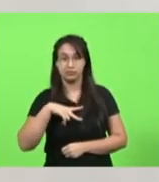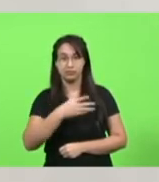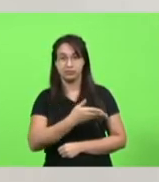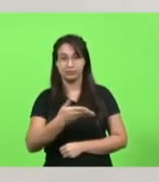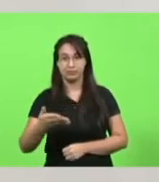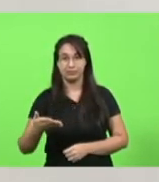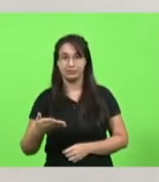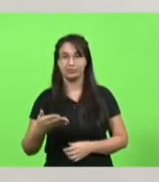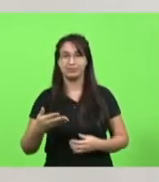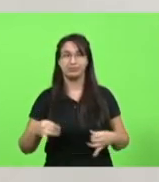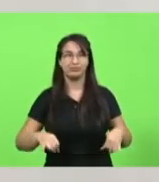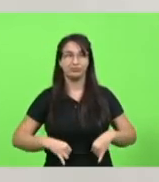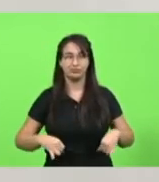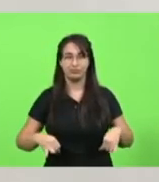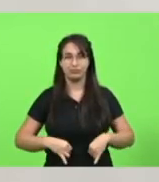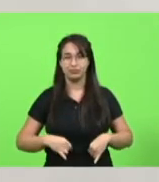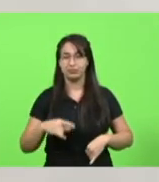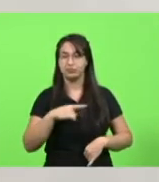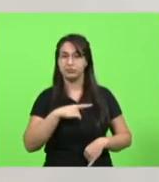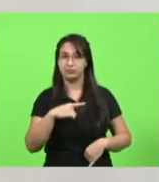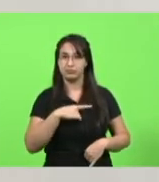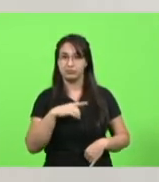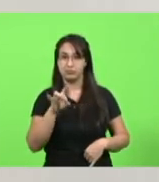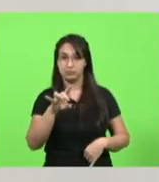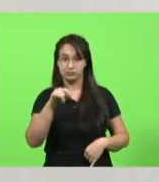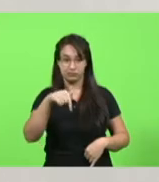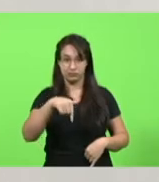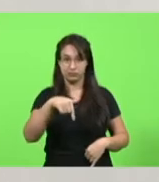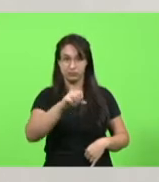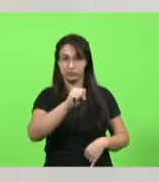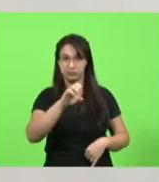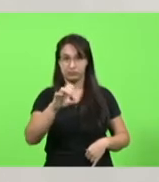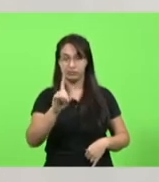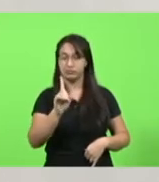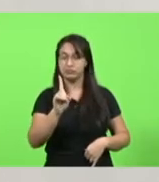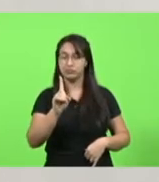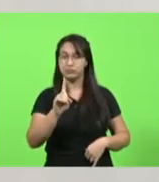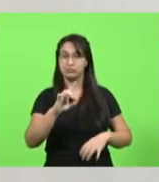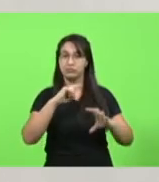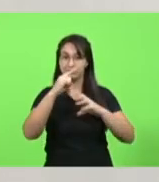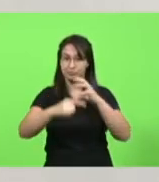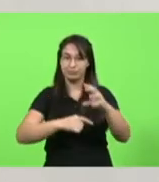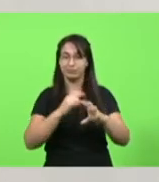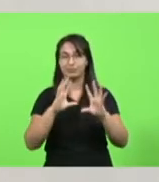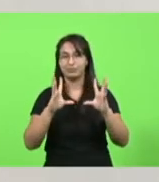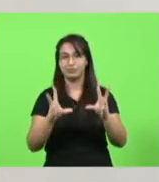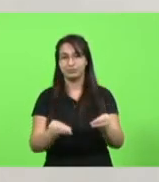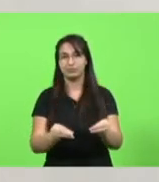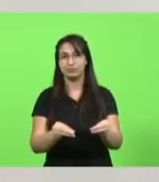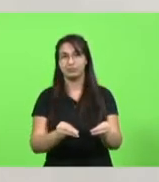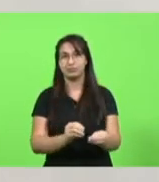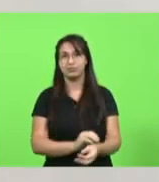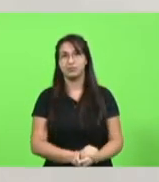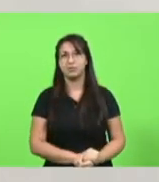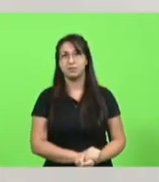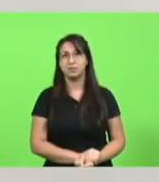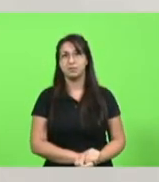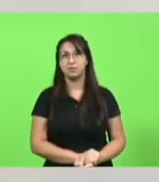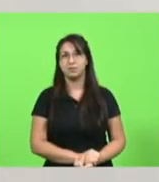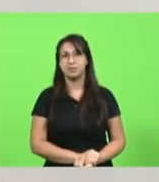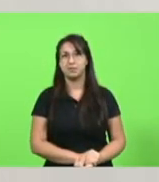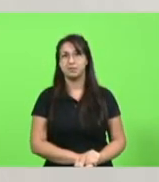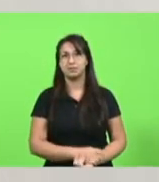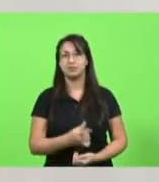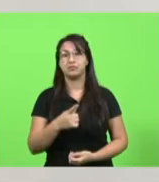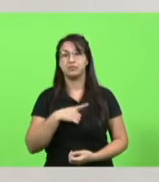muito, não só no nosso estado, no nosso país, mas por todo o mundo. Existe, além disso, desse